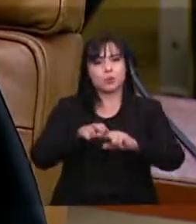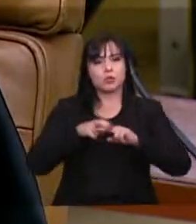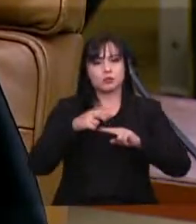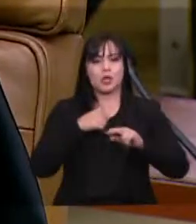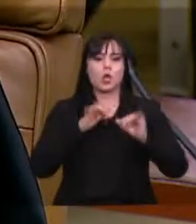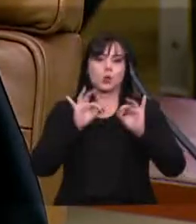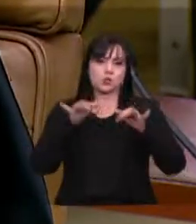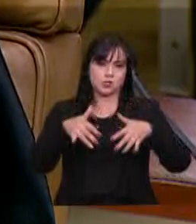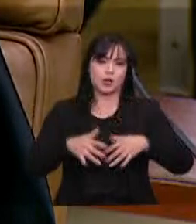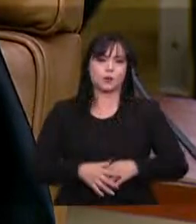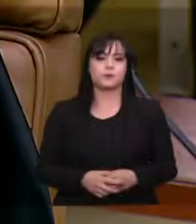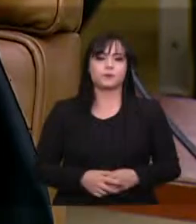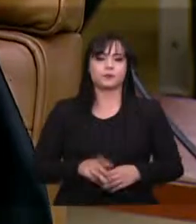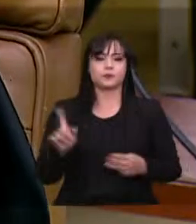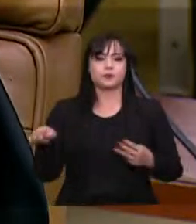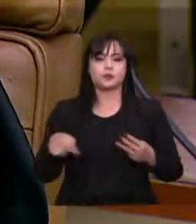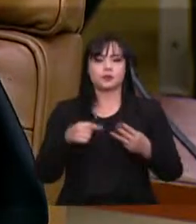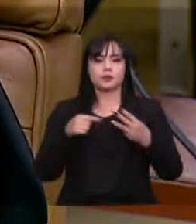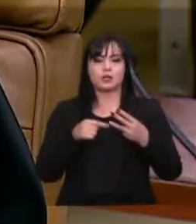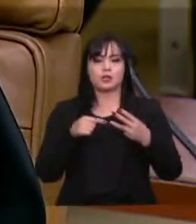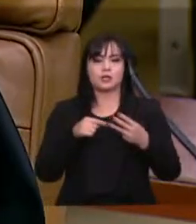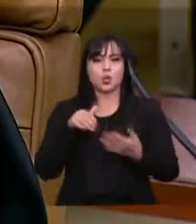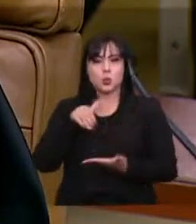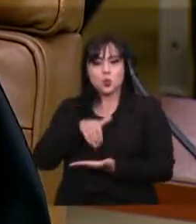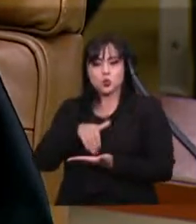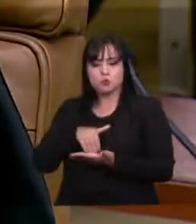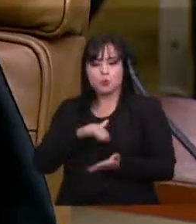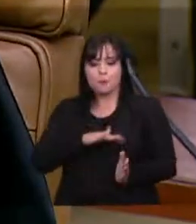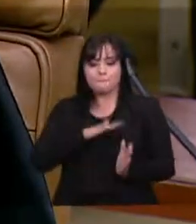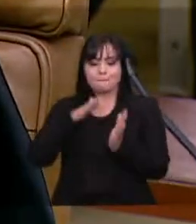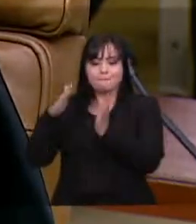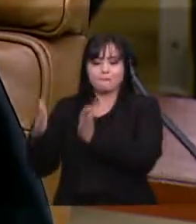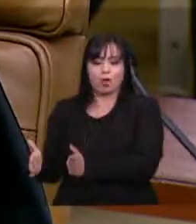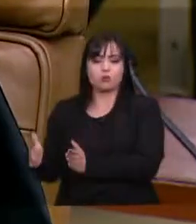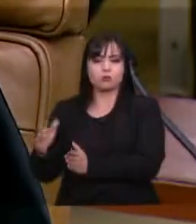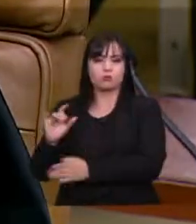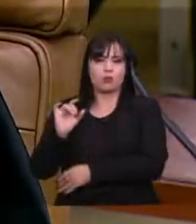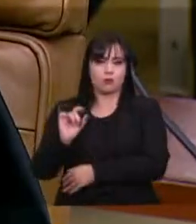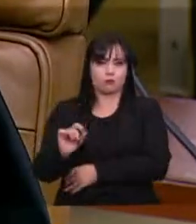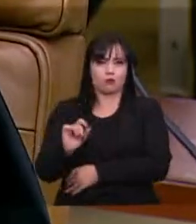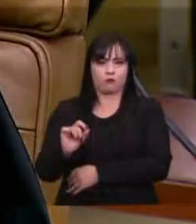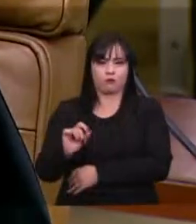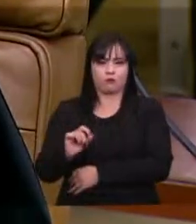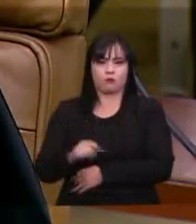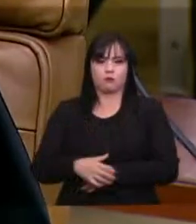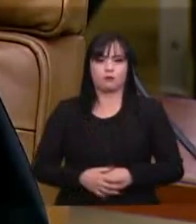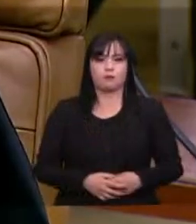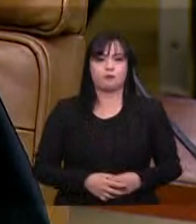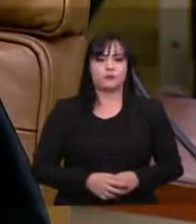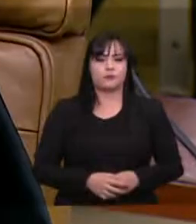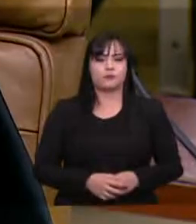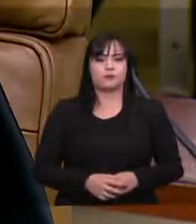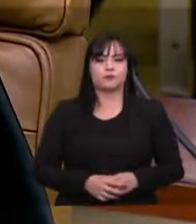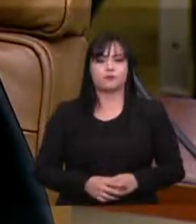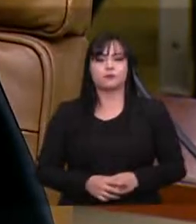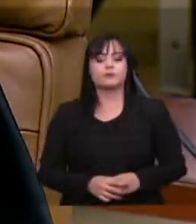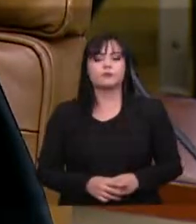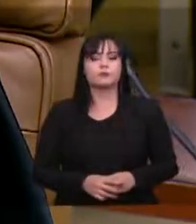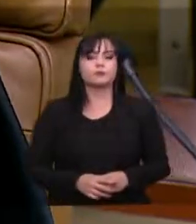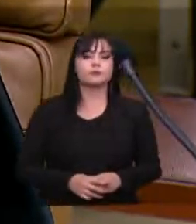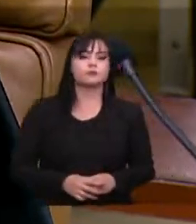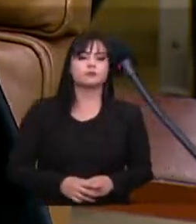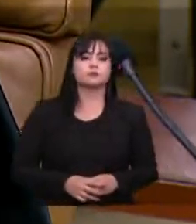isso eu encerro o terceiro e último bloco diz respeito a imputação que se faz